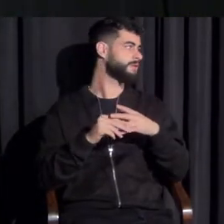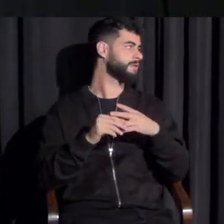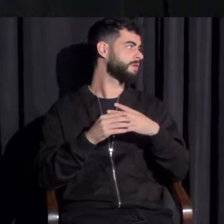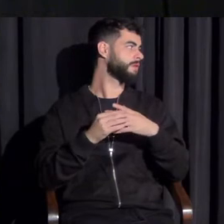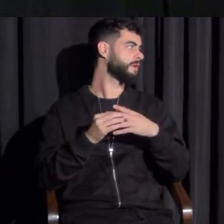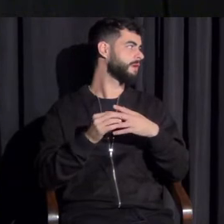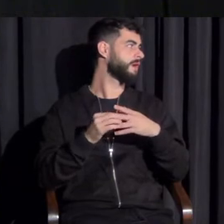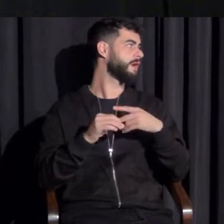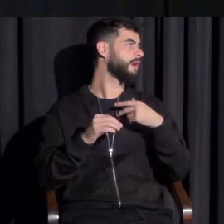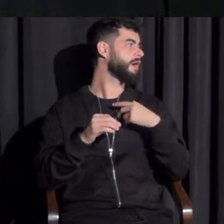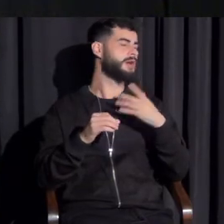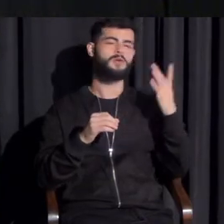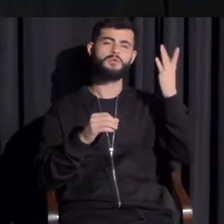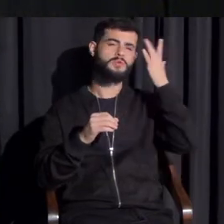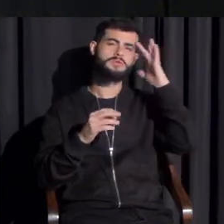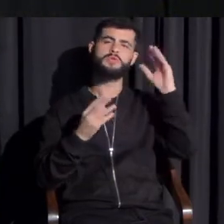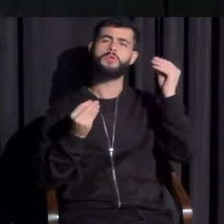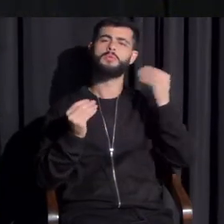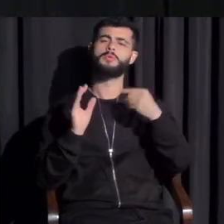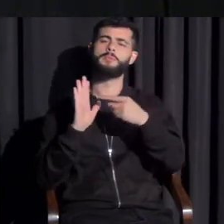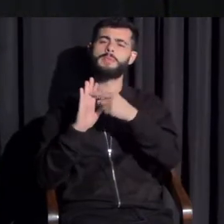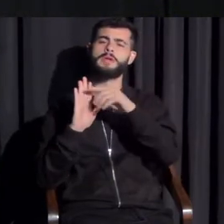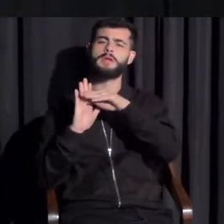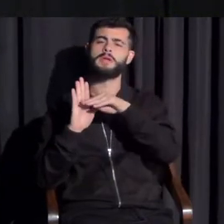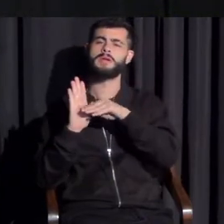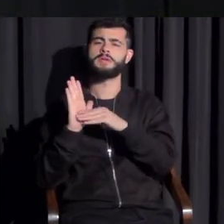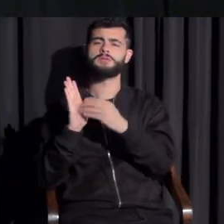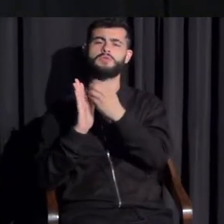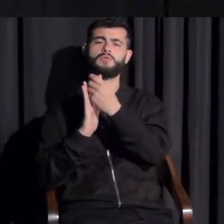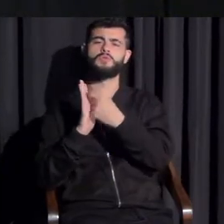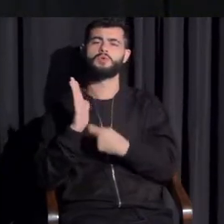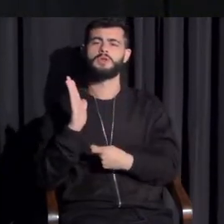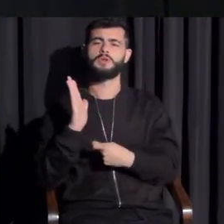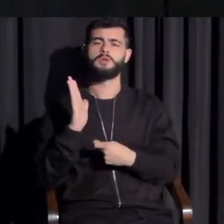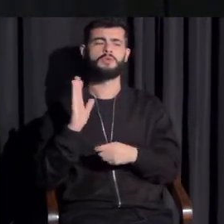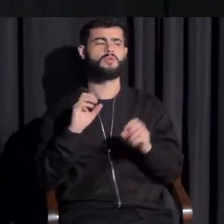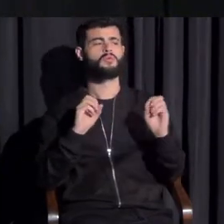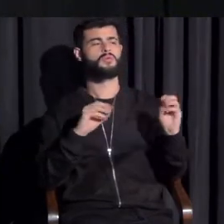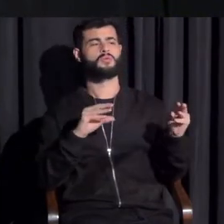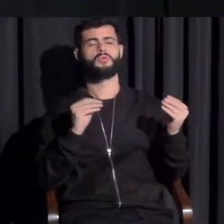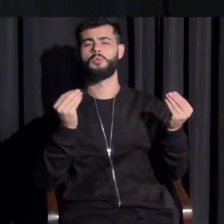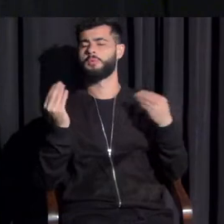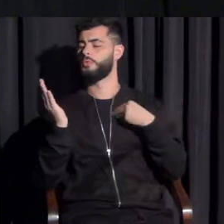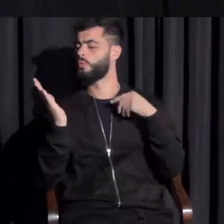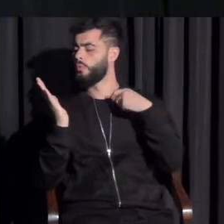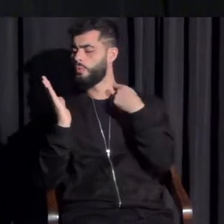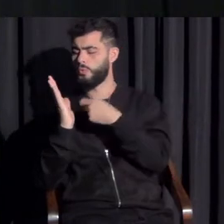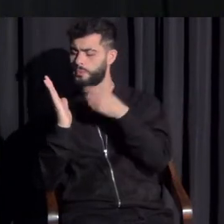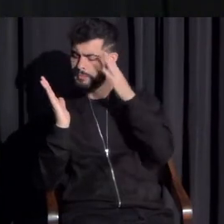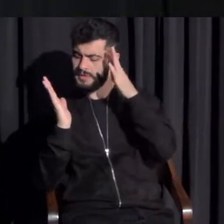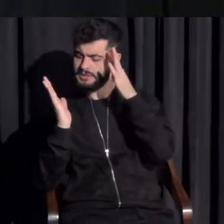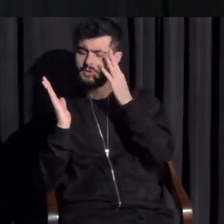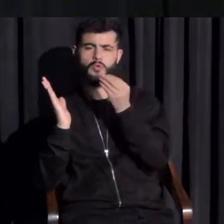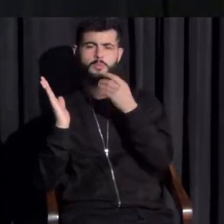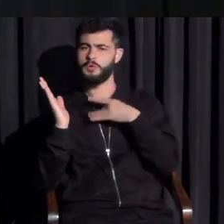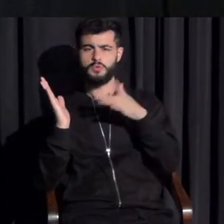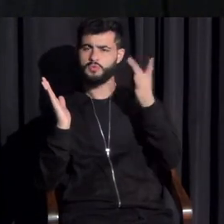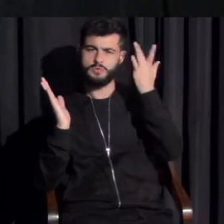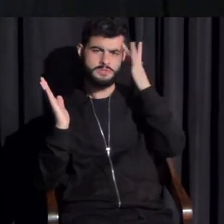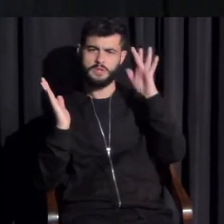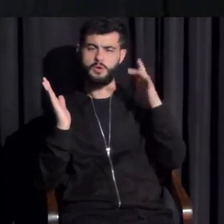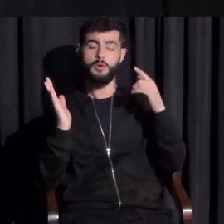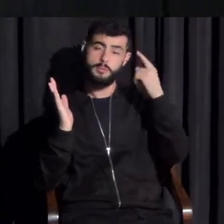eu não sei pensar em currículo. Eu não sei, professora, ser professora eu, né? Ela estava conversando comigo. Não sei se estou pensando em currículo, eu não sei se estou pensando em